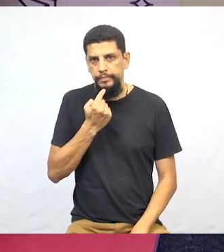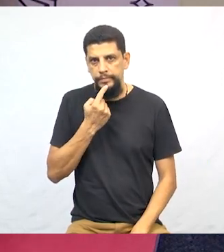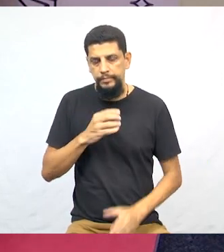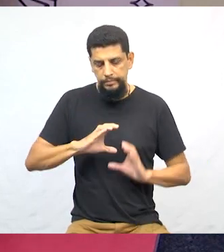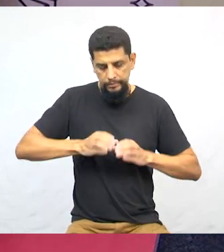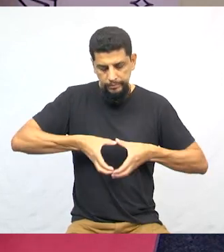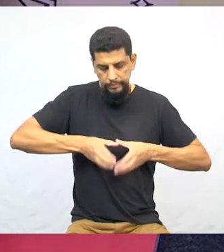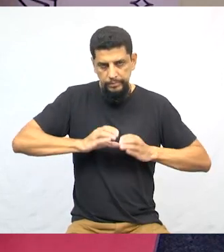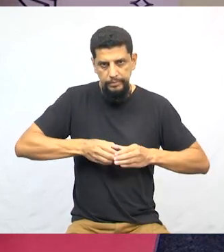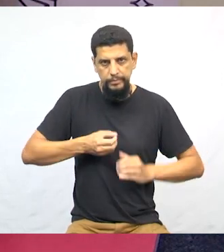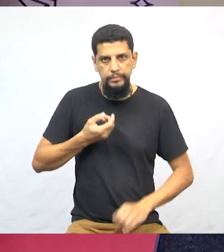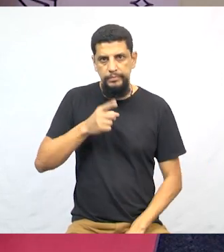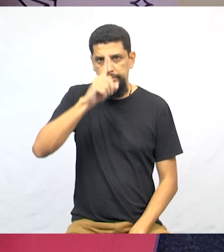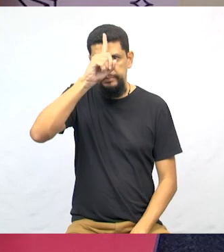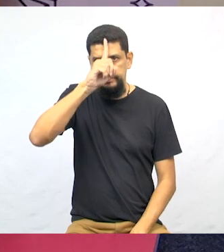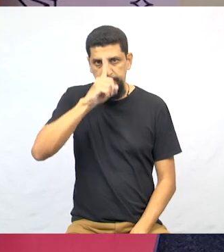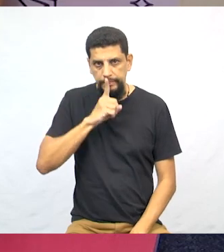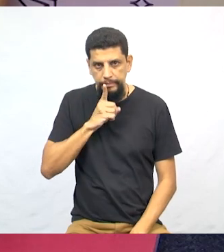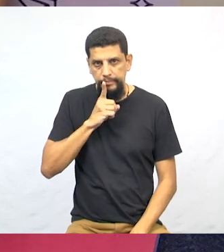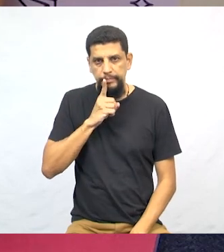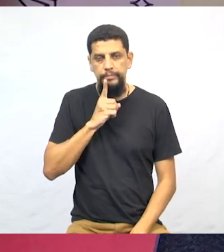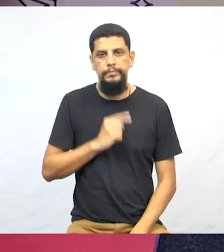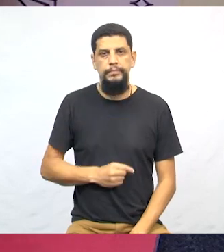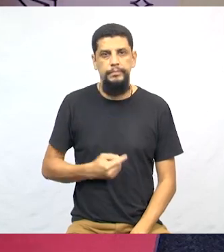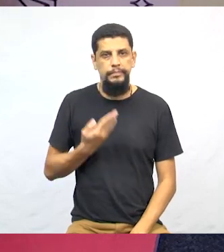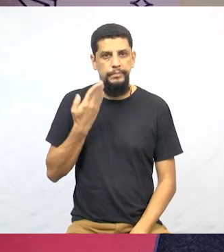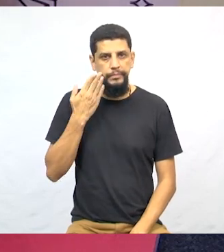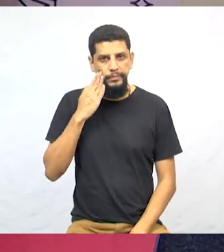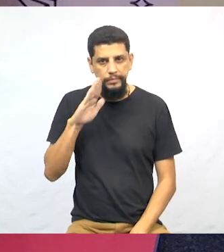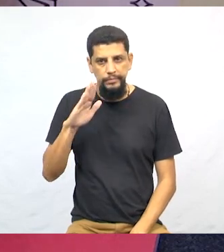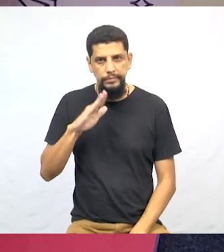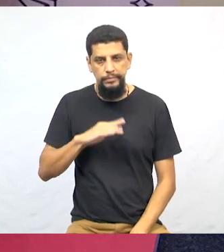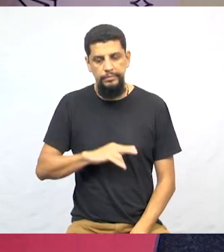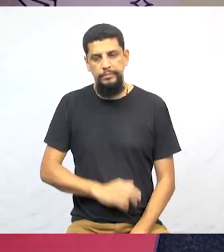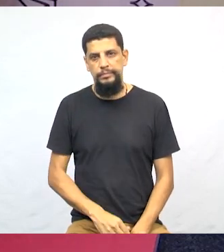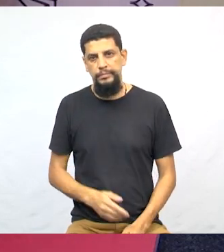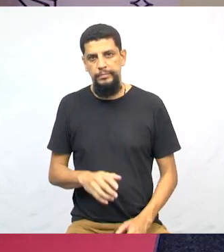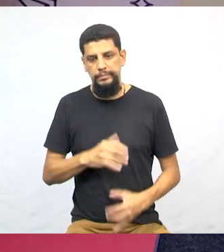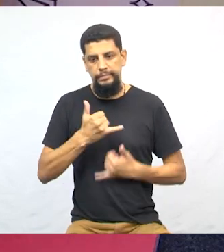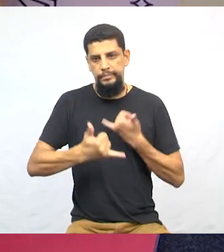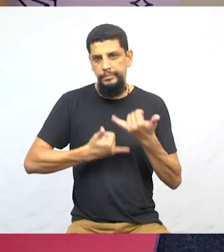bolinhas azuis, amarelas. Como será essa brincadeira?